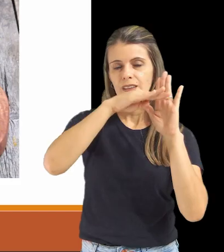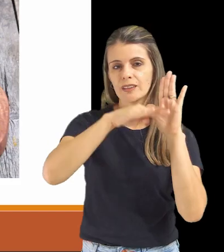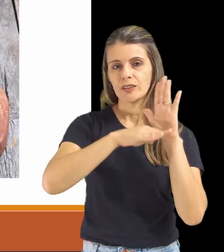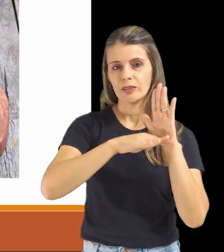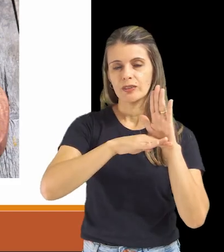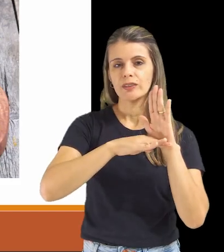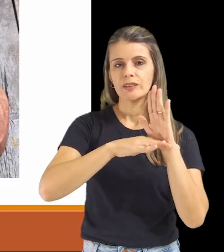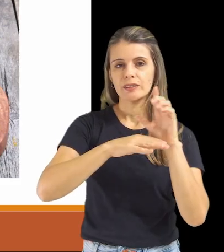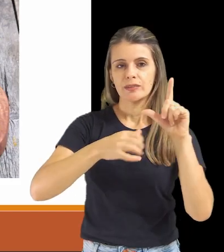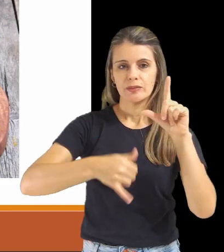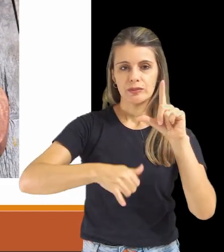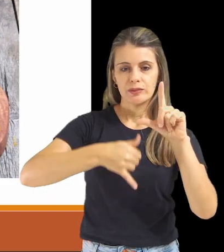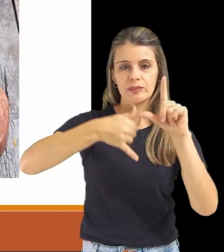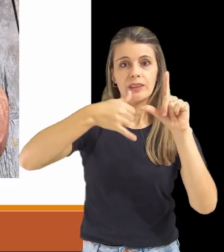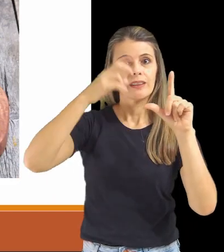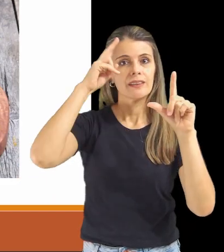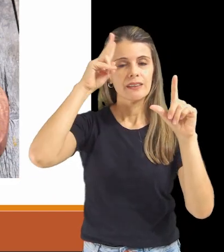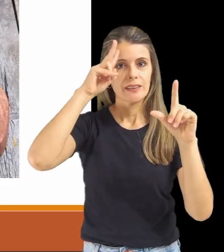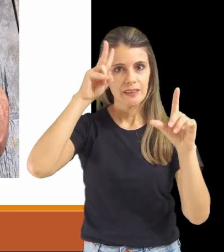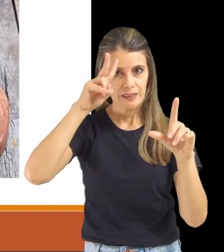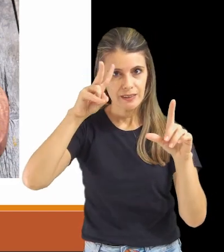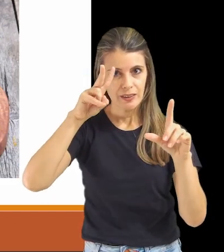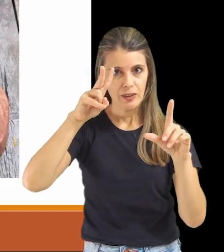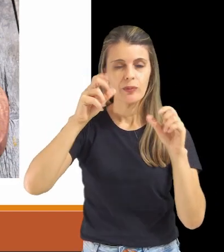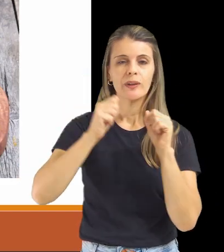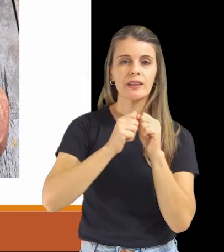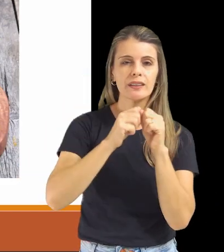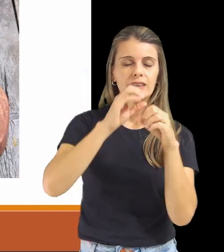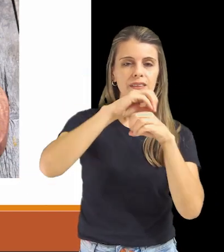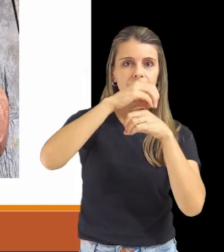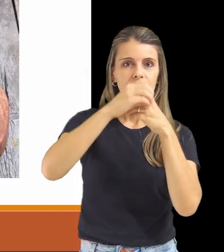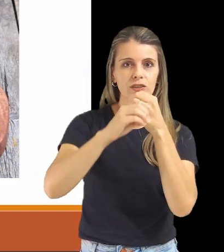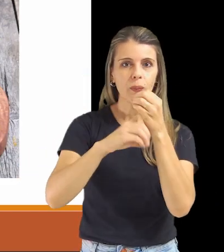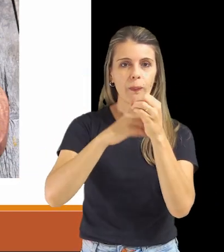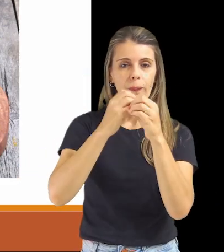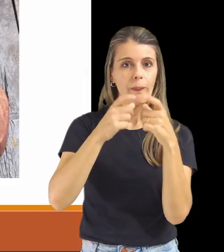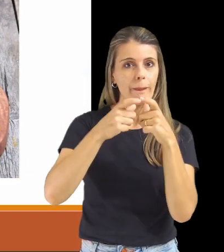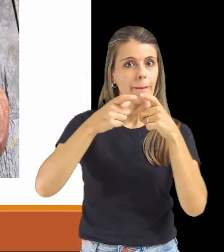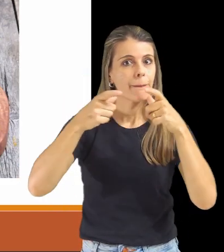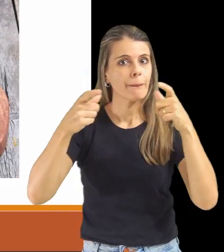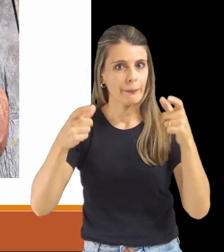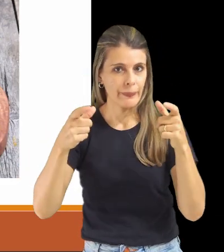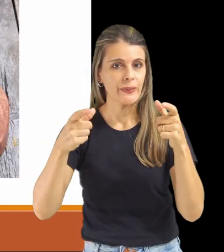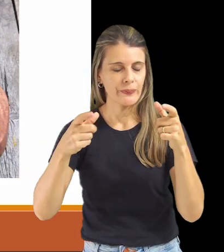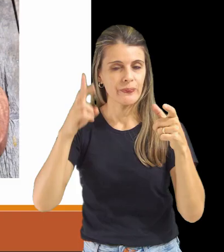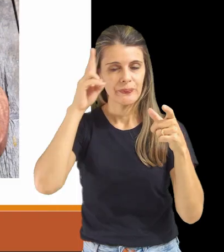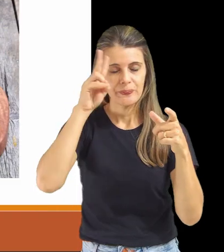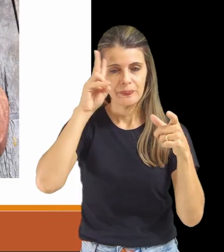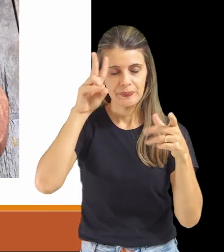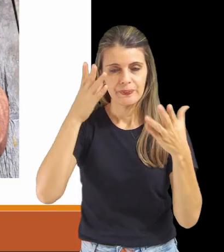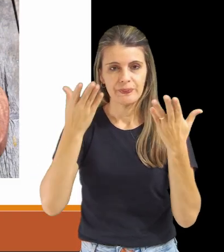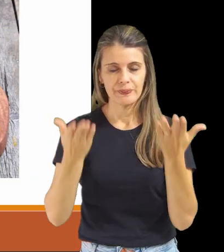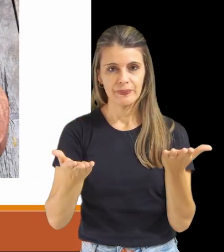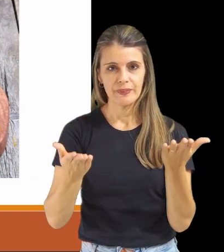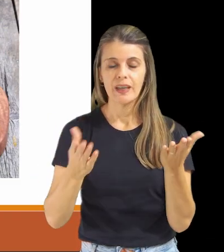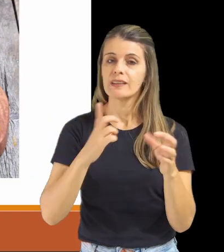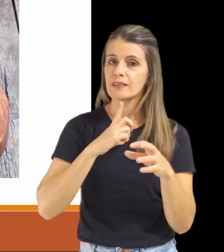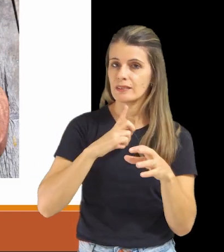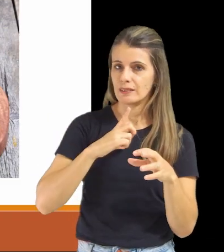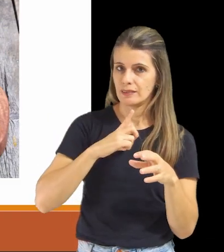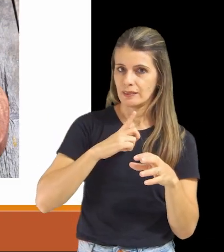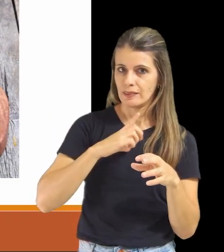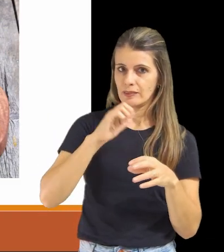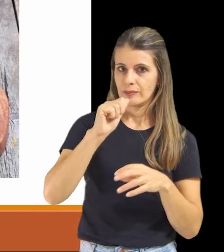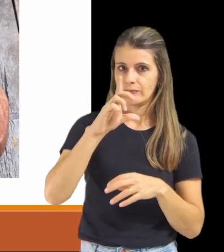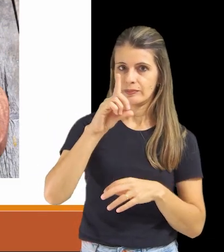Classificação dos lipídios. Lembra que lipídios são polímeros, são moléculas grandes, né? E eu